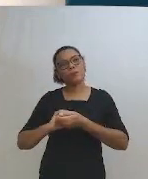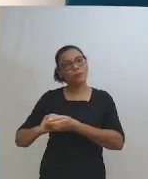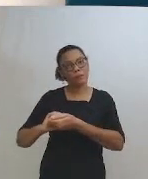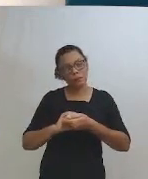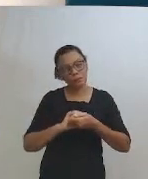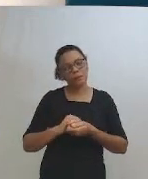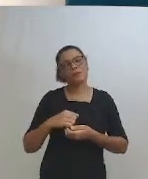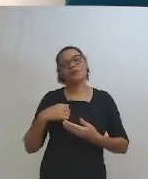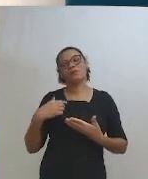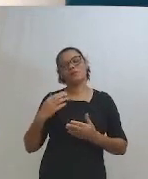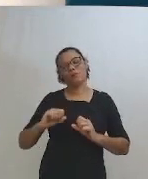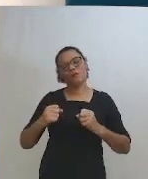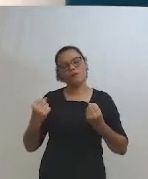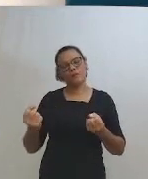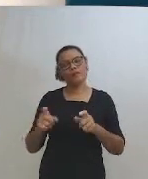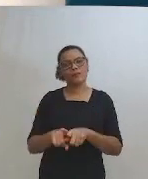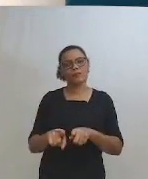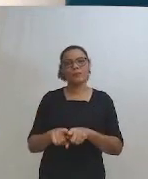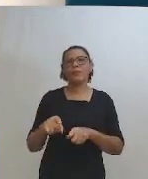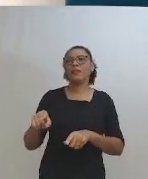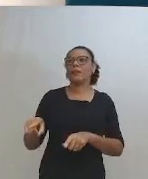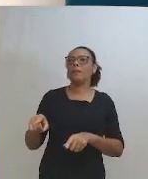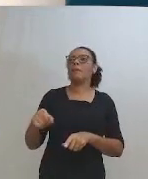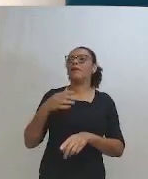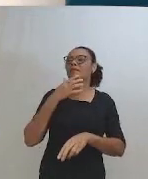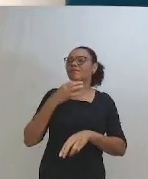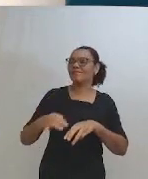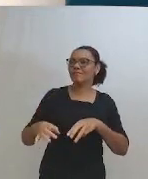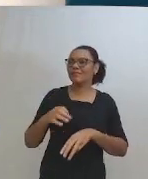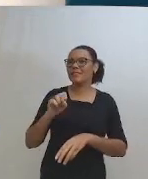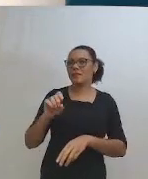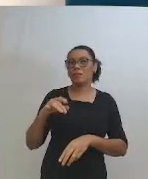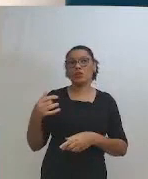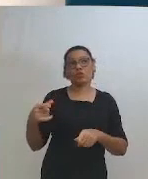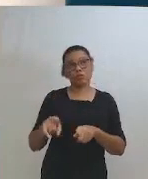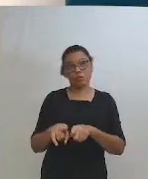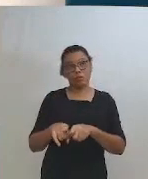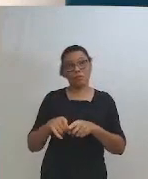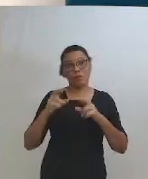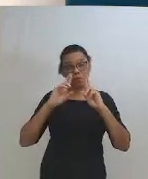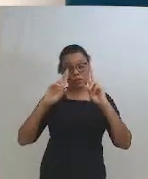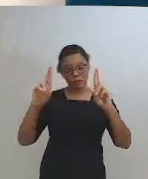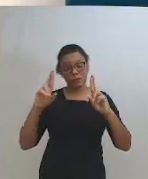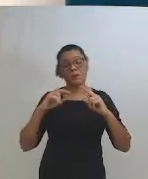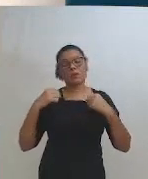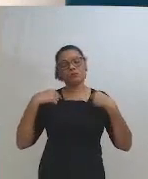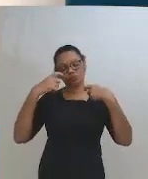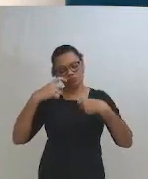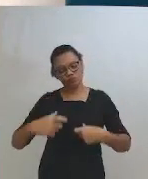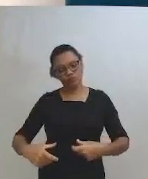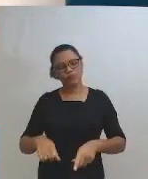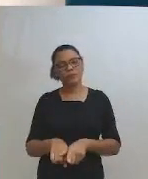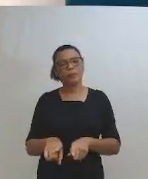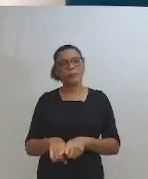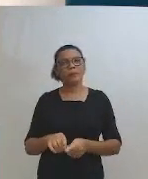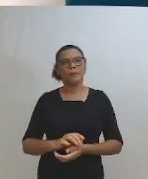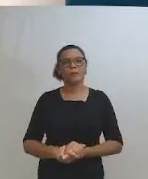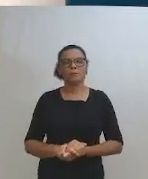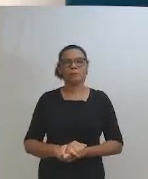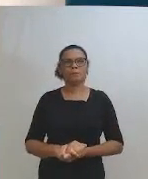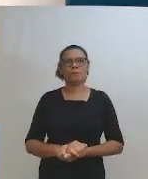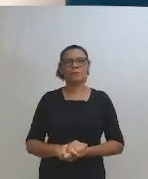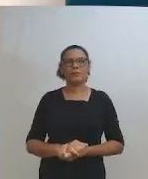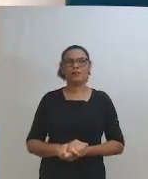Excelentíssimo ministro Sebastião Rei Júnior, receba também o respeito desse defensor. Estendo também à douta ministra Laurita